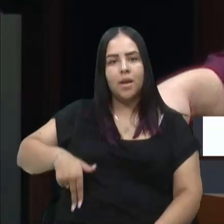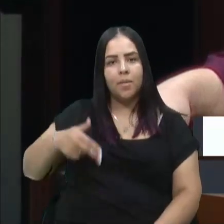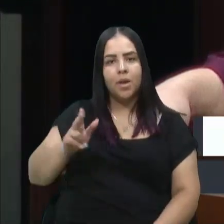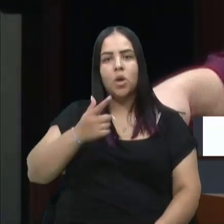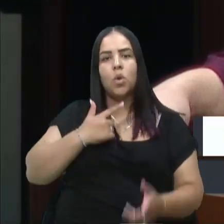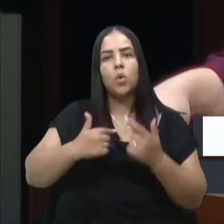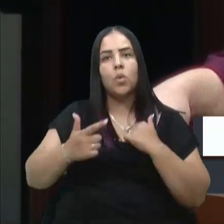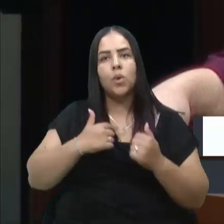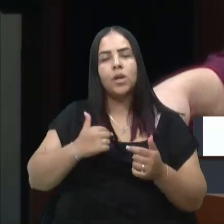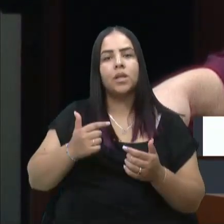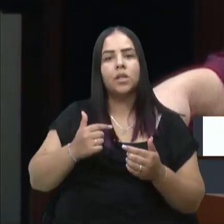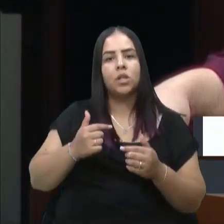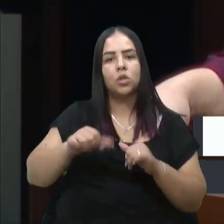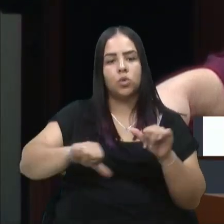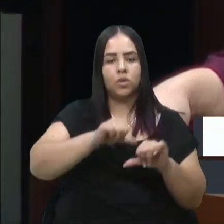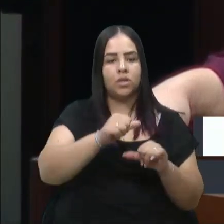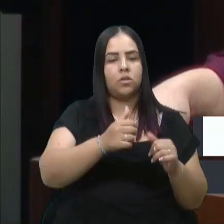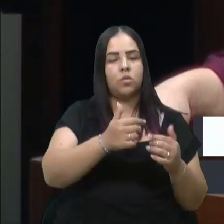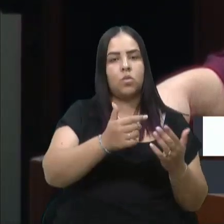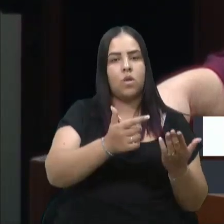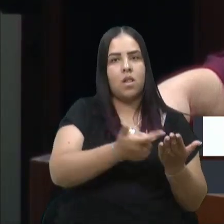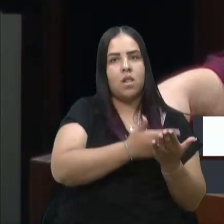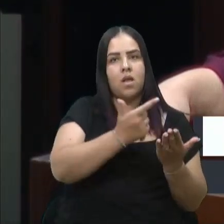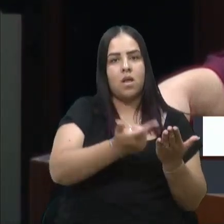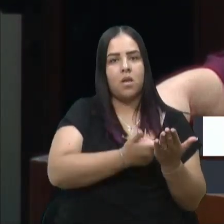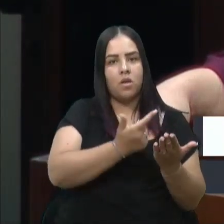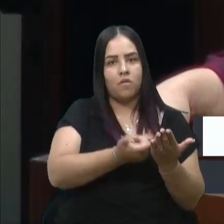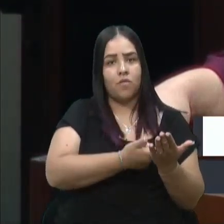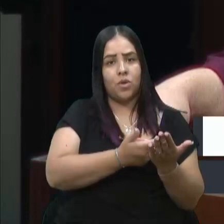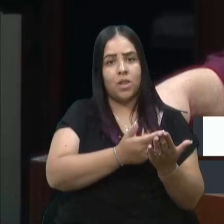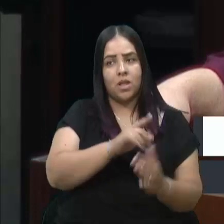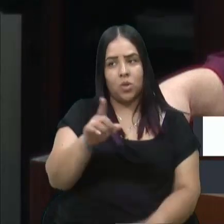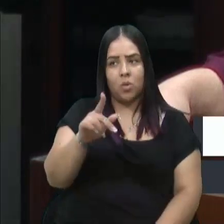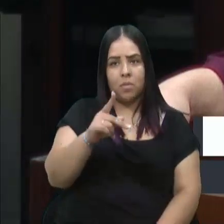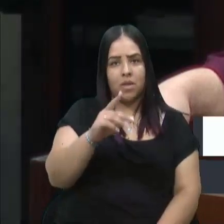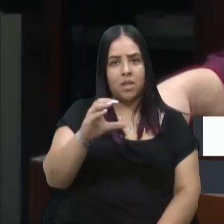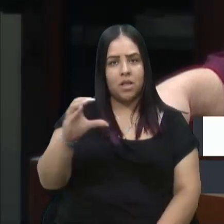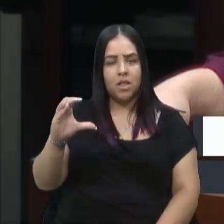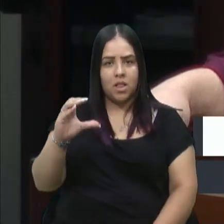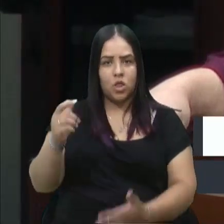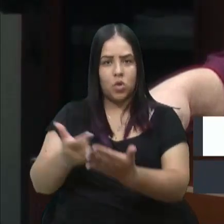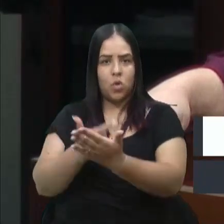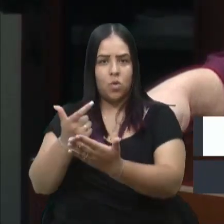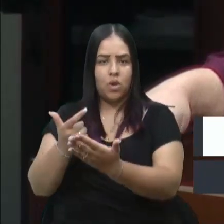que trocasse um livro por uma arma do pessoal do PCC lá.